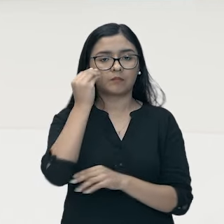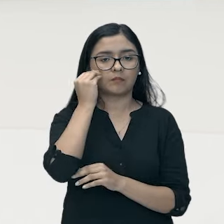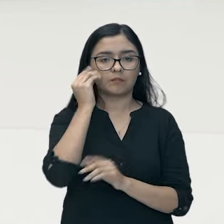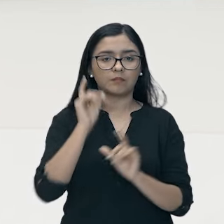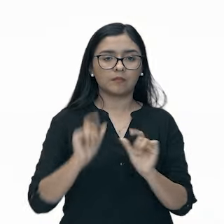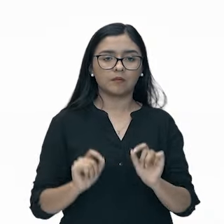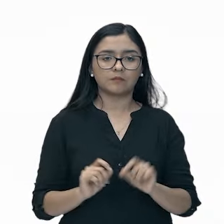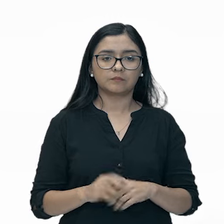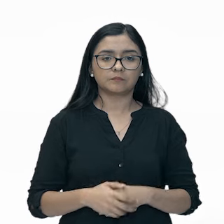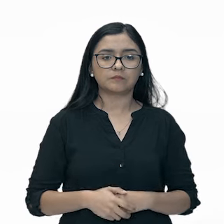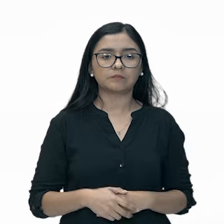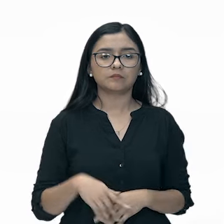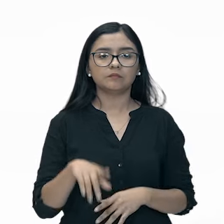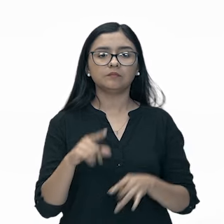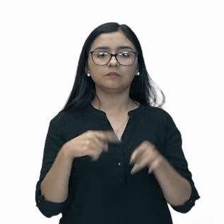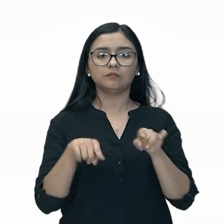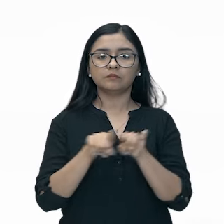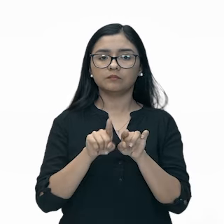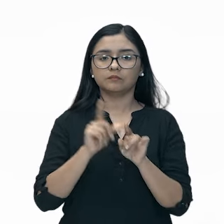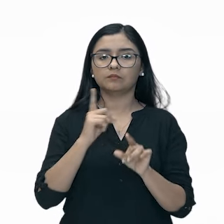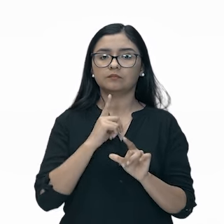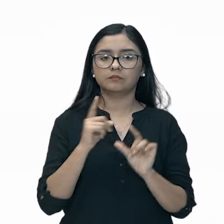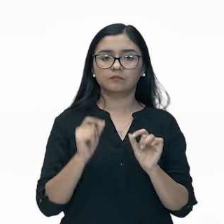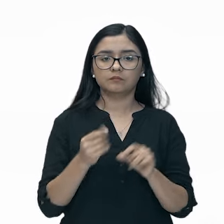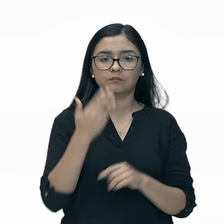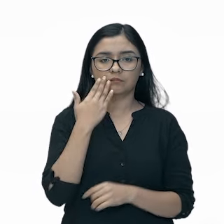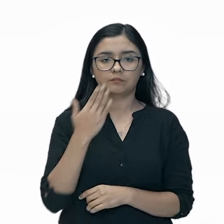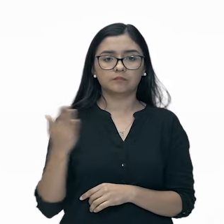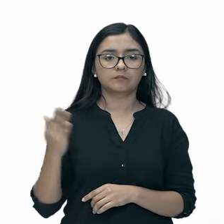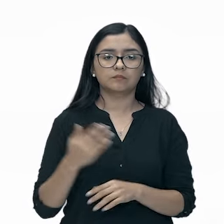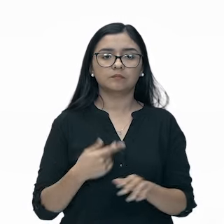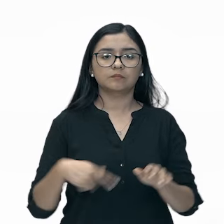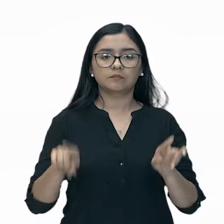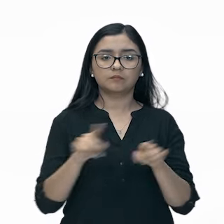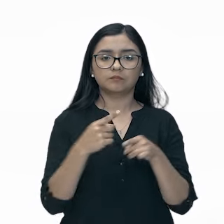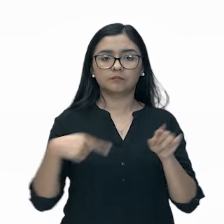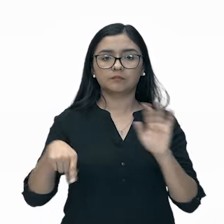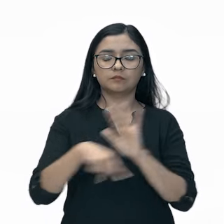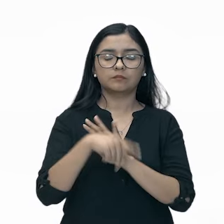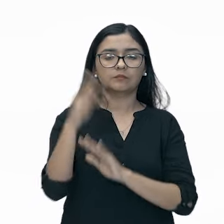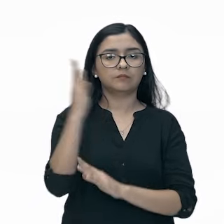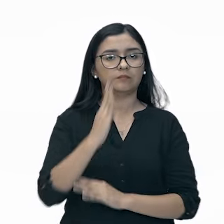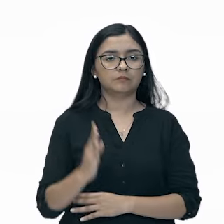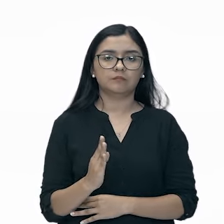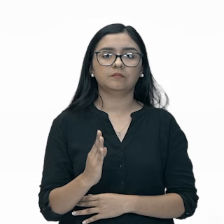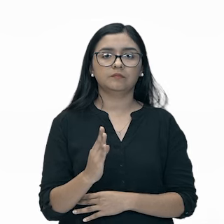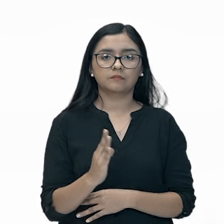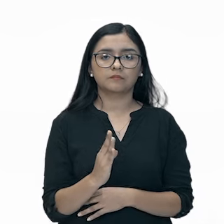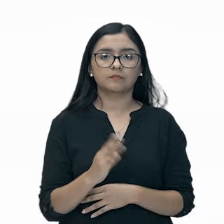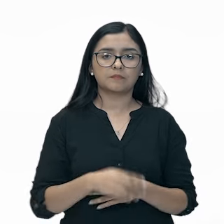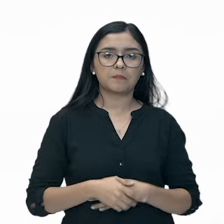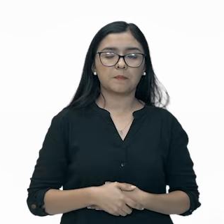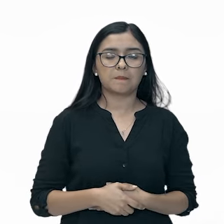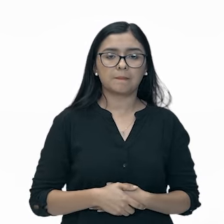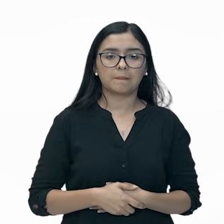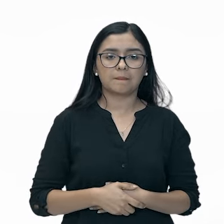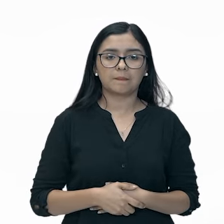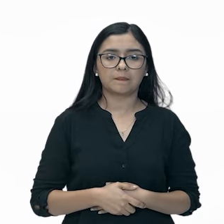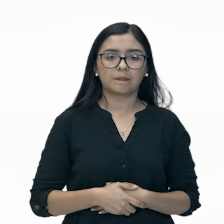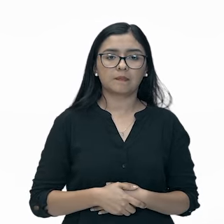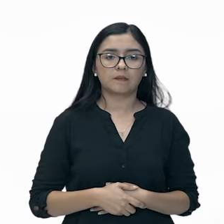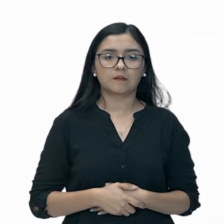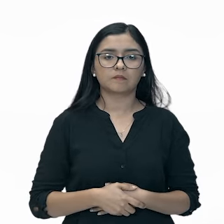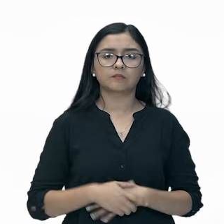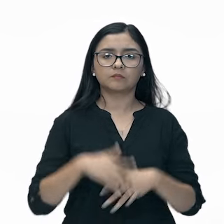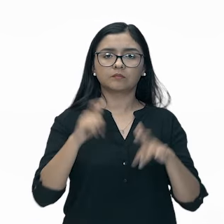então nós também temos Olha aí o hino nacional brasileiro do que a terra